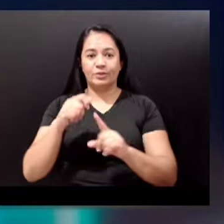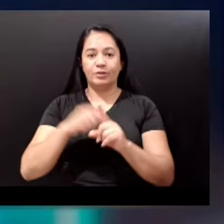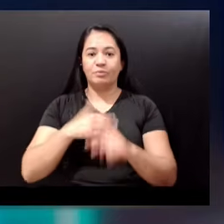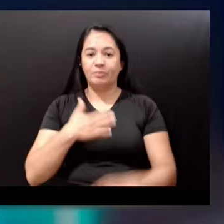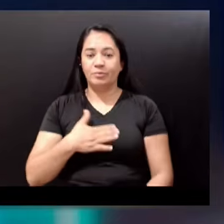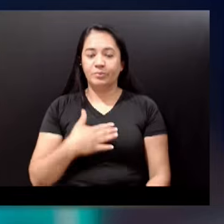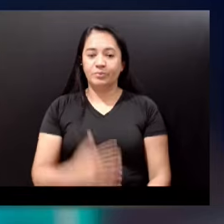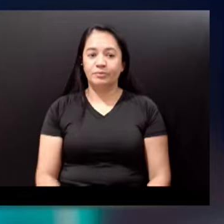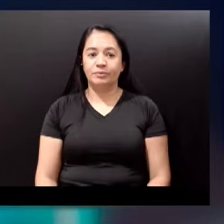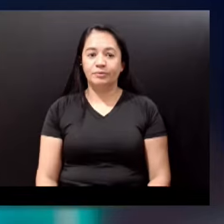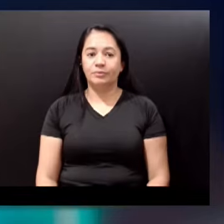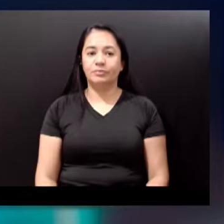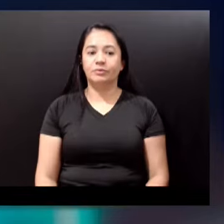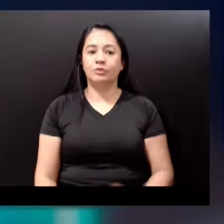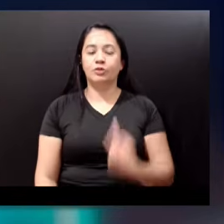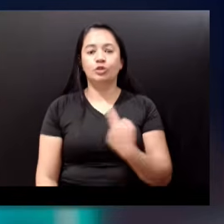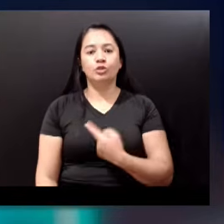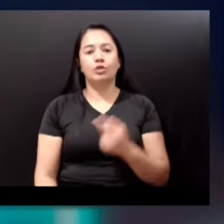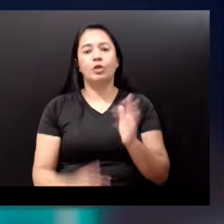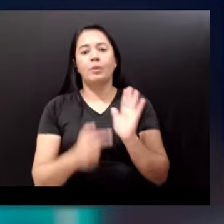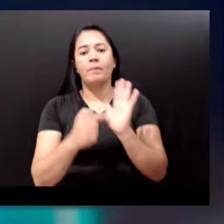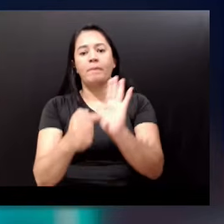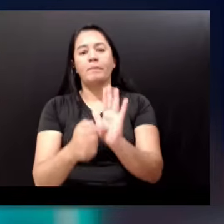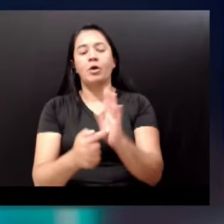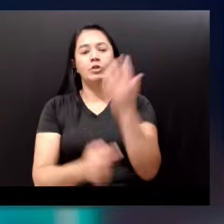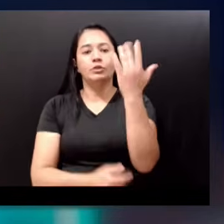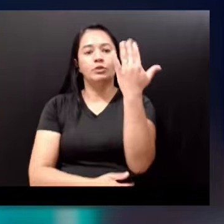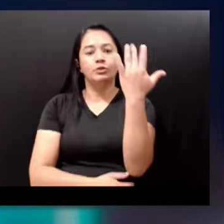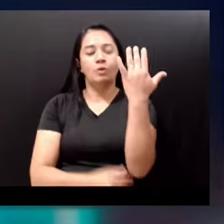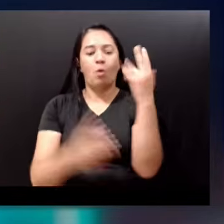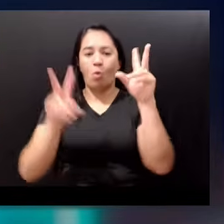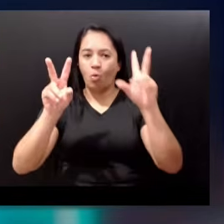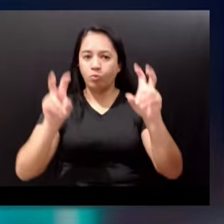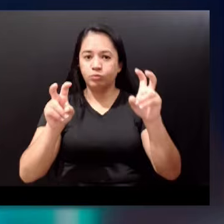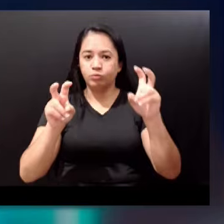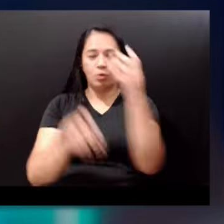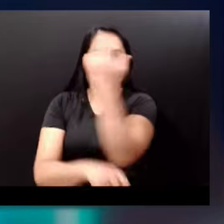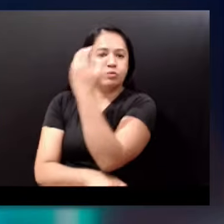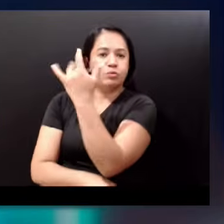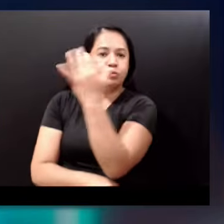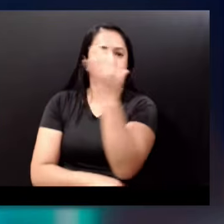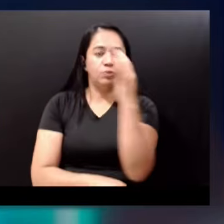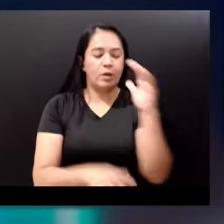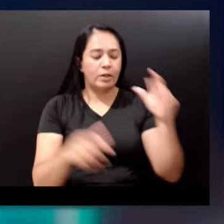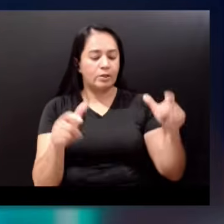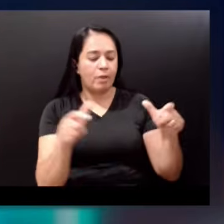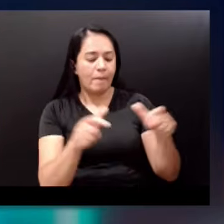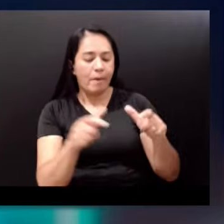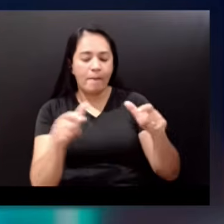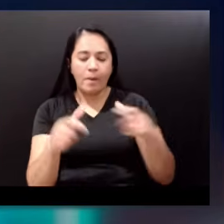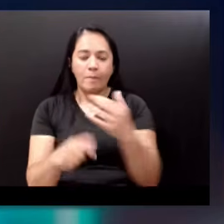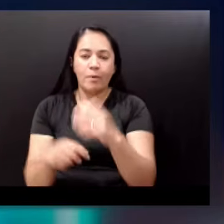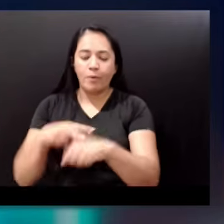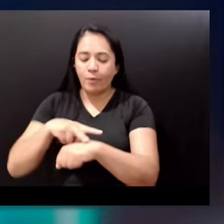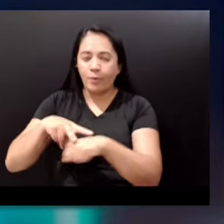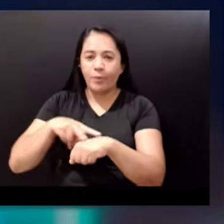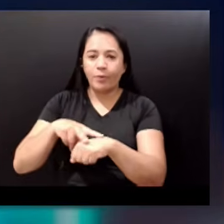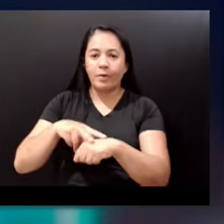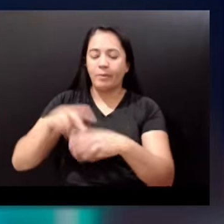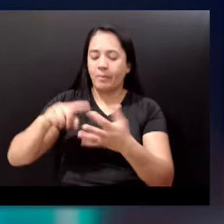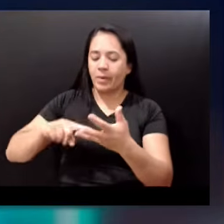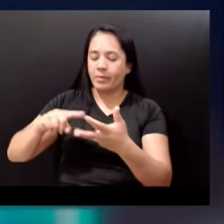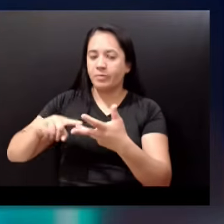gente traz essa questão ambiental da arborização, das microflorestas, da preservação de parques, praças, áreas